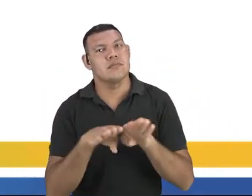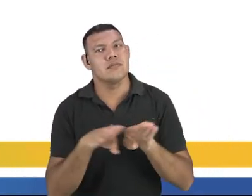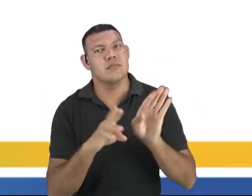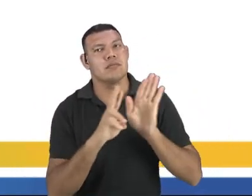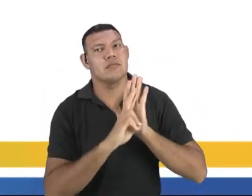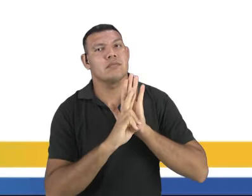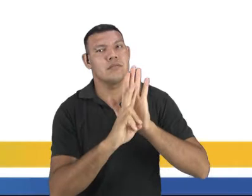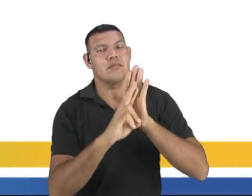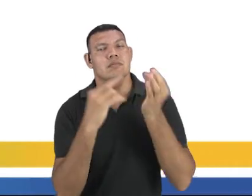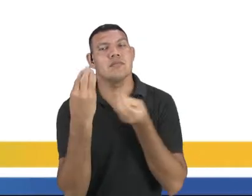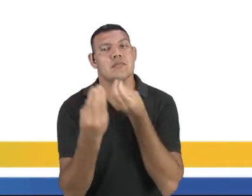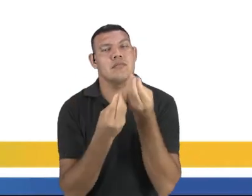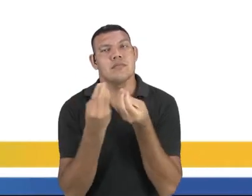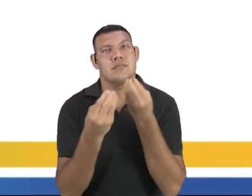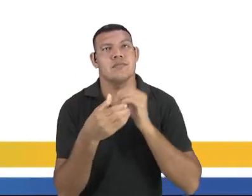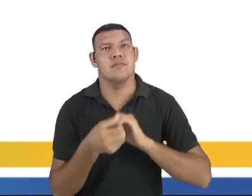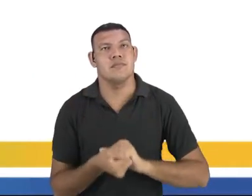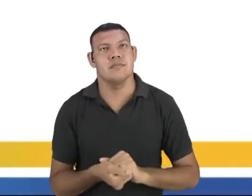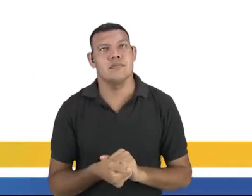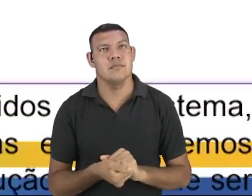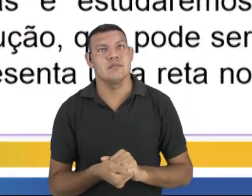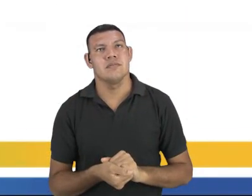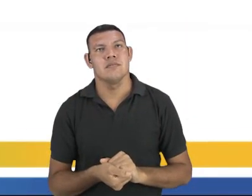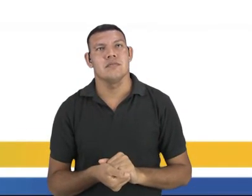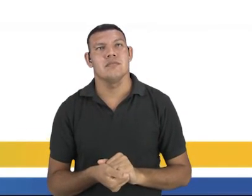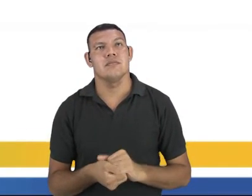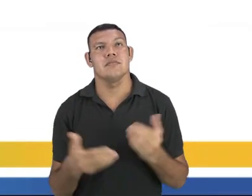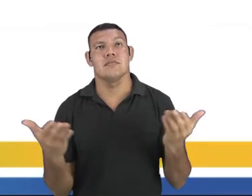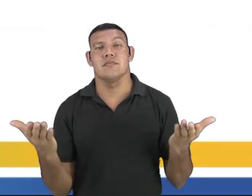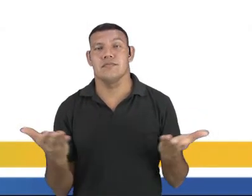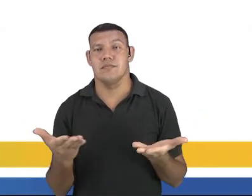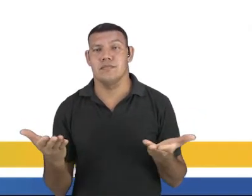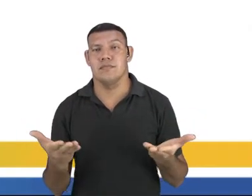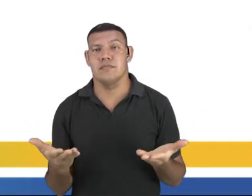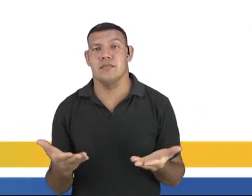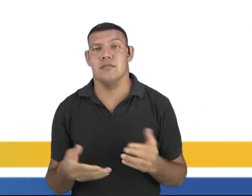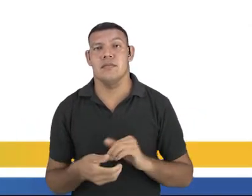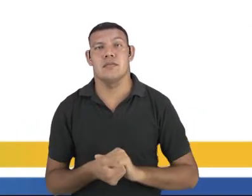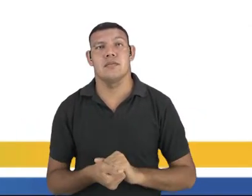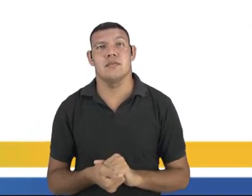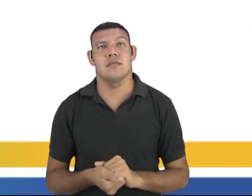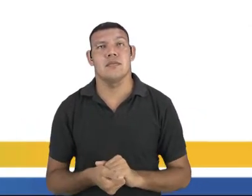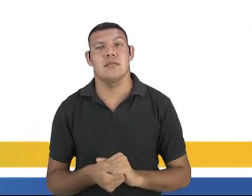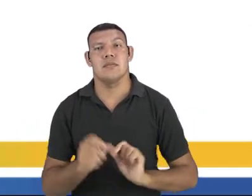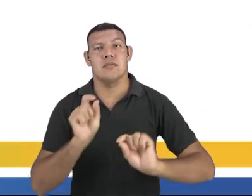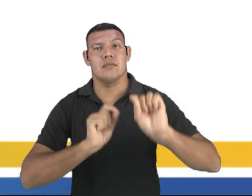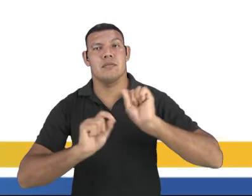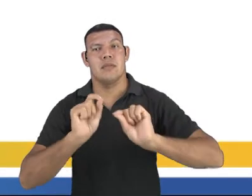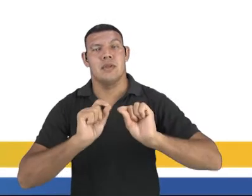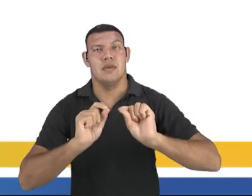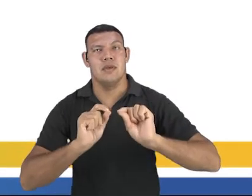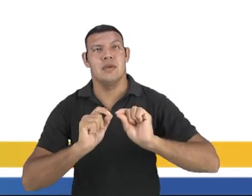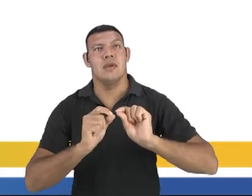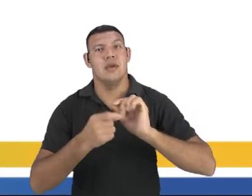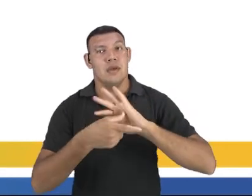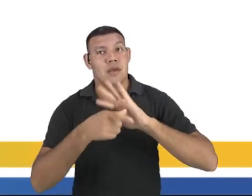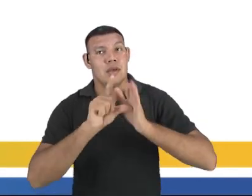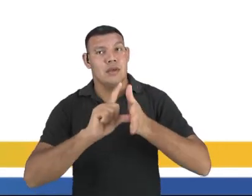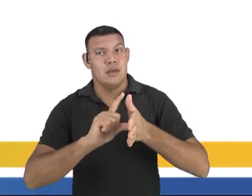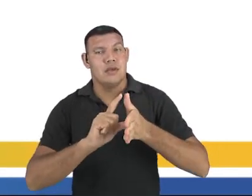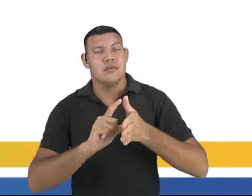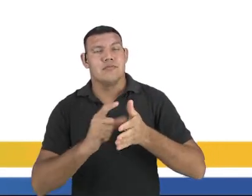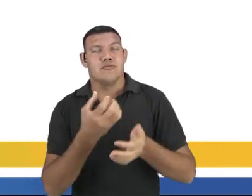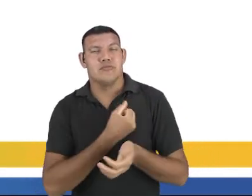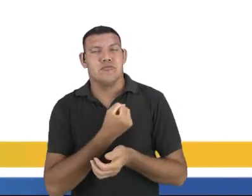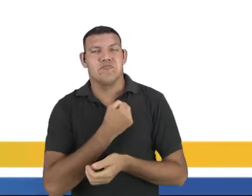pode representar esse segundo caso aí tá ok então a gente vai falar mais um pouco no seguinte que não estão anterior sobre